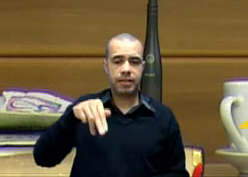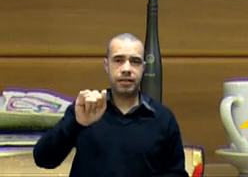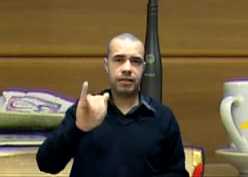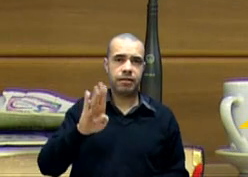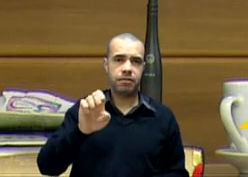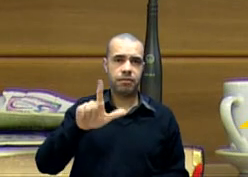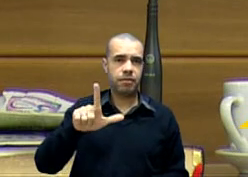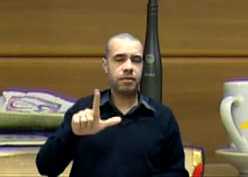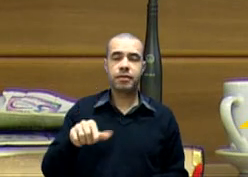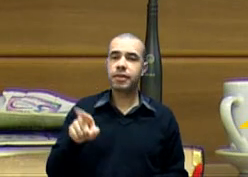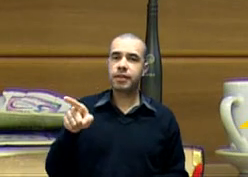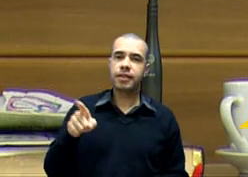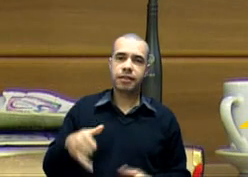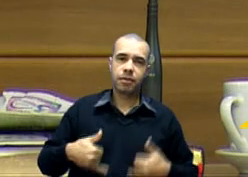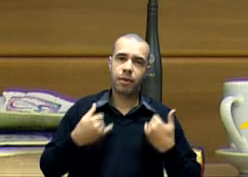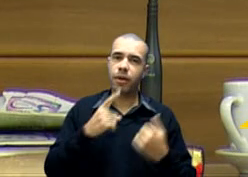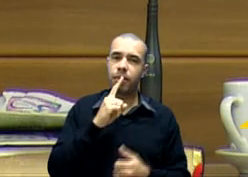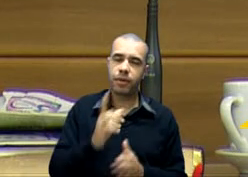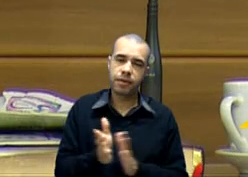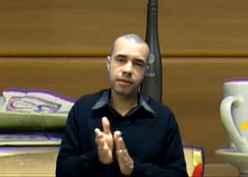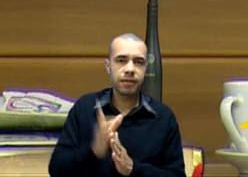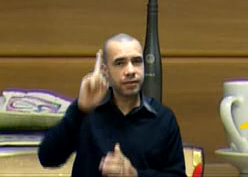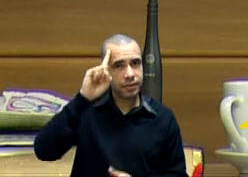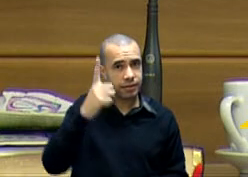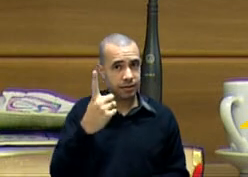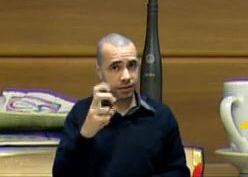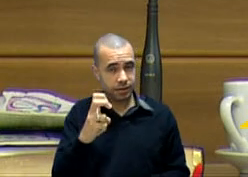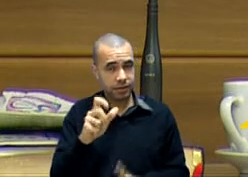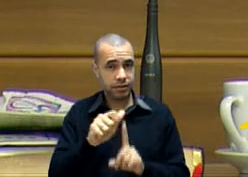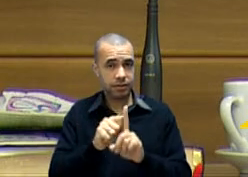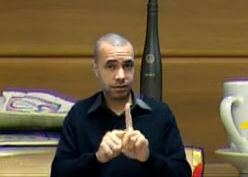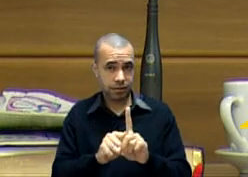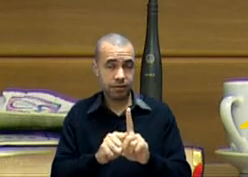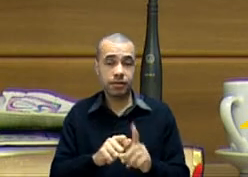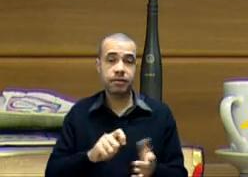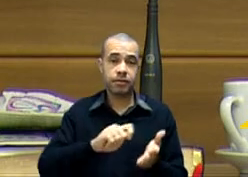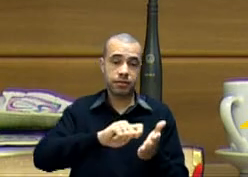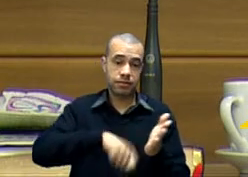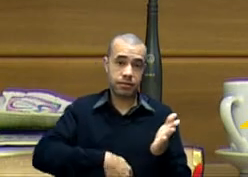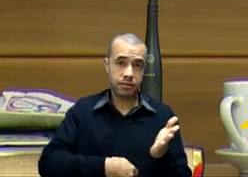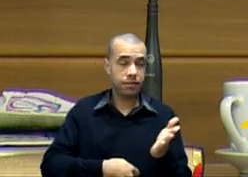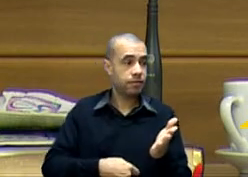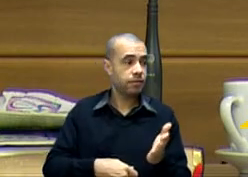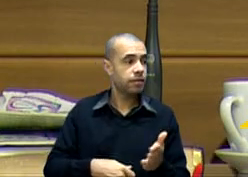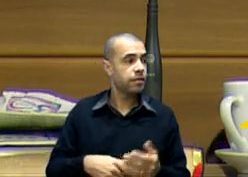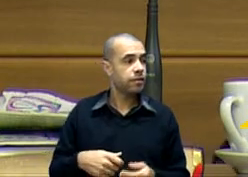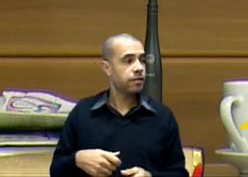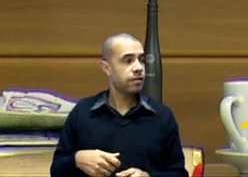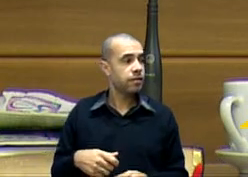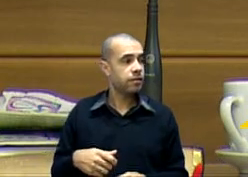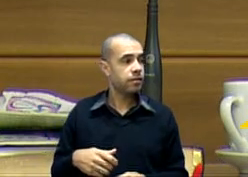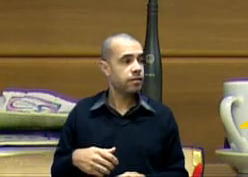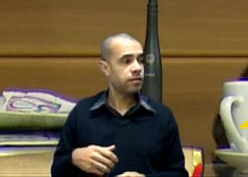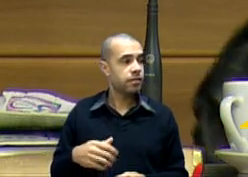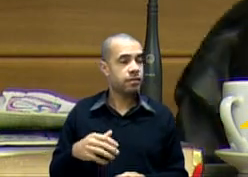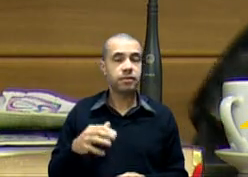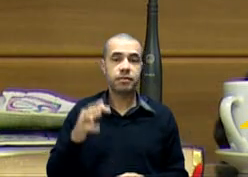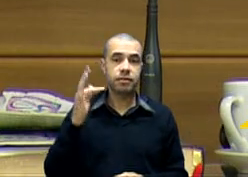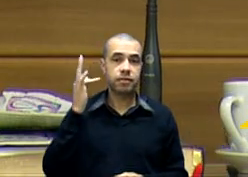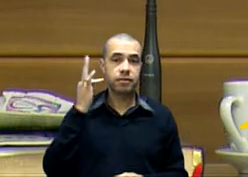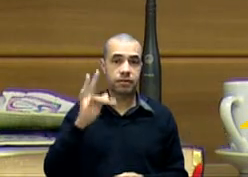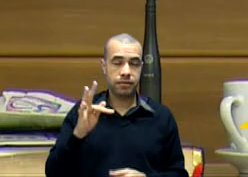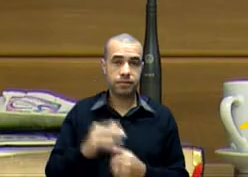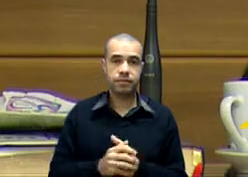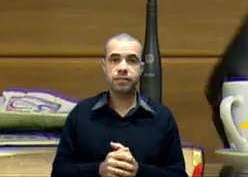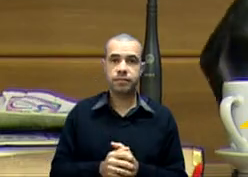de sua data natalícia, comemorada no dia 15 de agosto. Quem assina é o vereador Fausto Pérez, peço permissão para assinar também, pode?